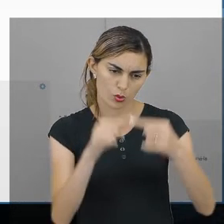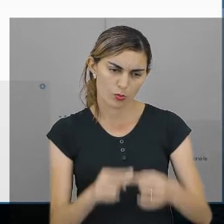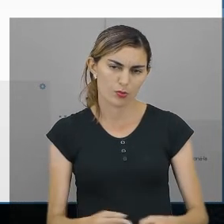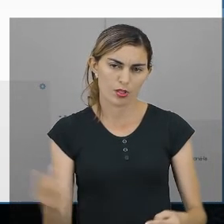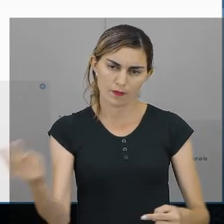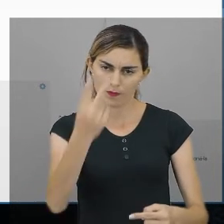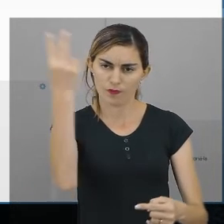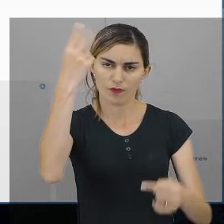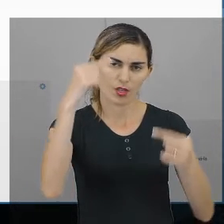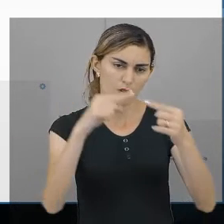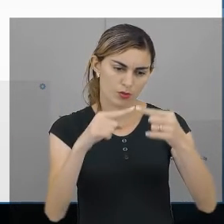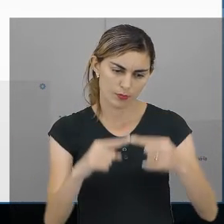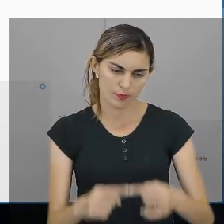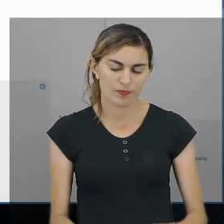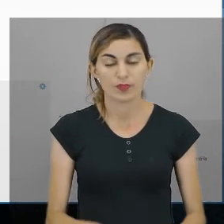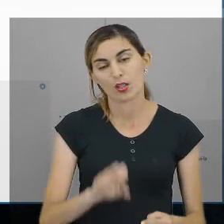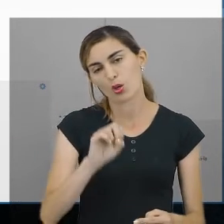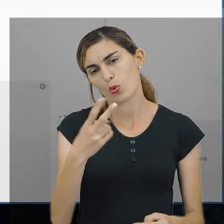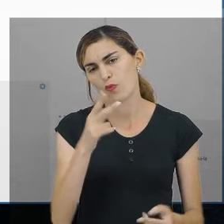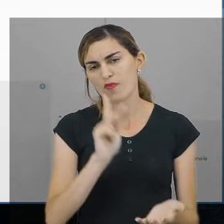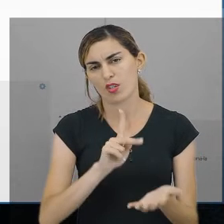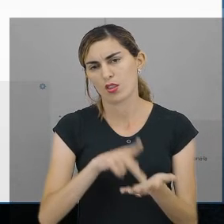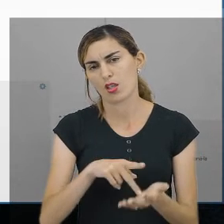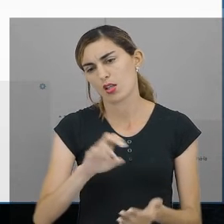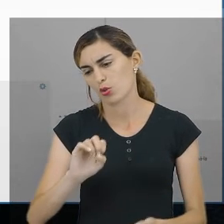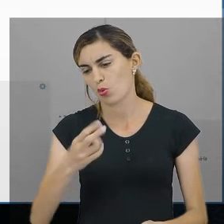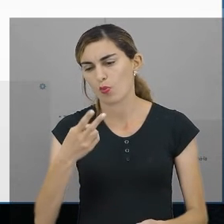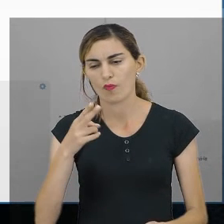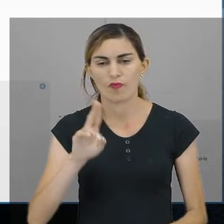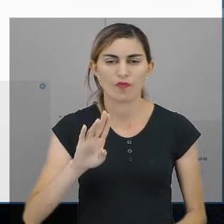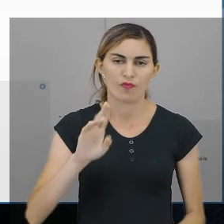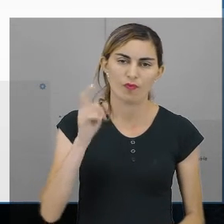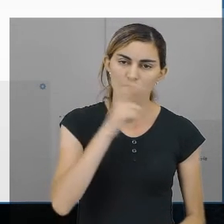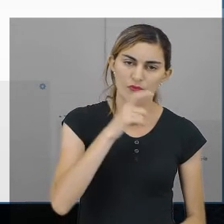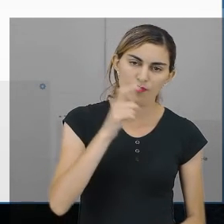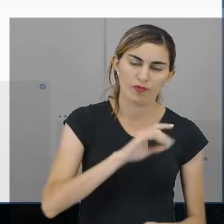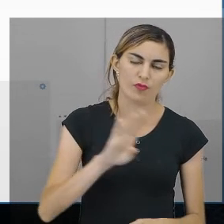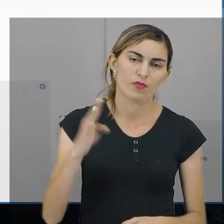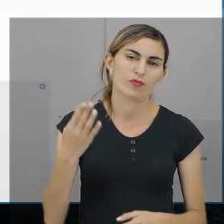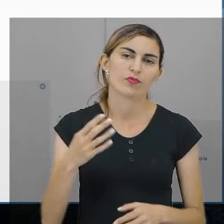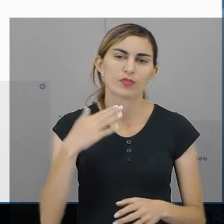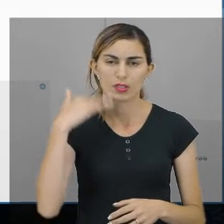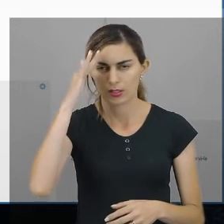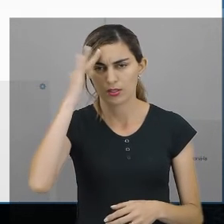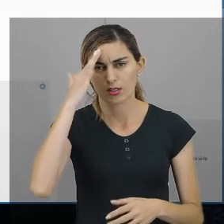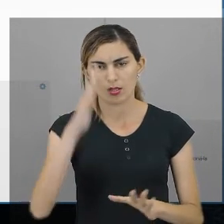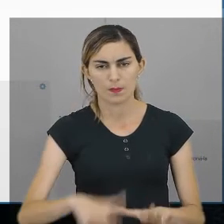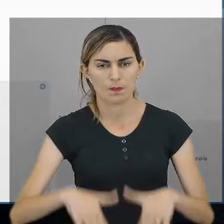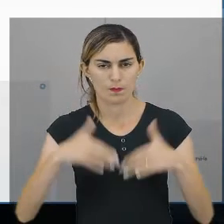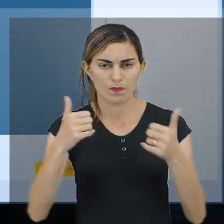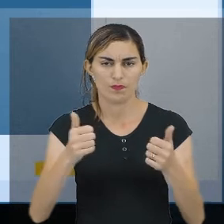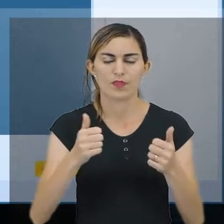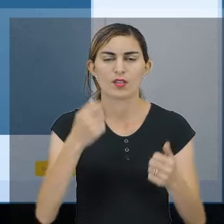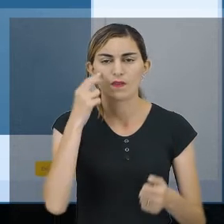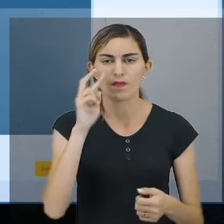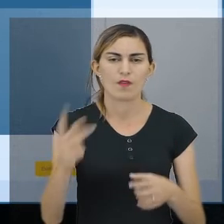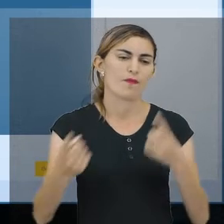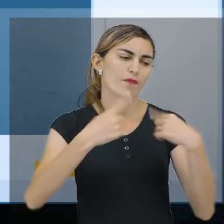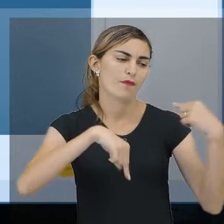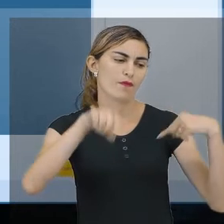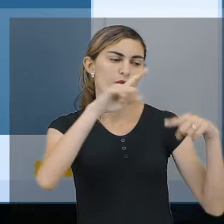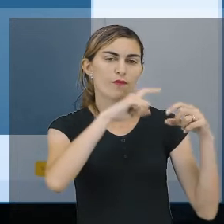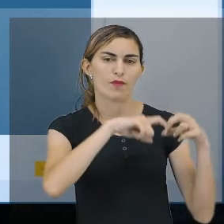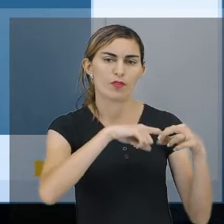lógico, ou seja, do tipo verdadeiro ou falso. Para a gente entender melhor, vamos voltar no